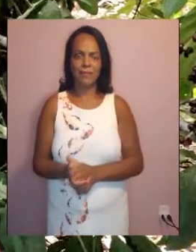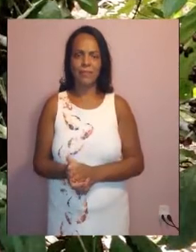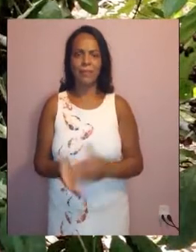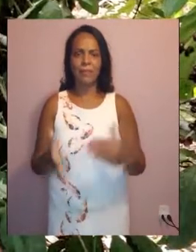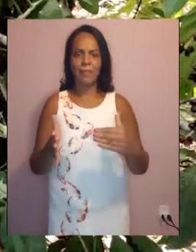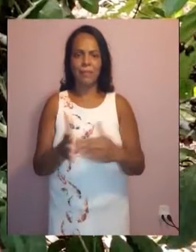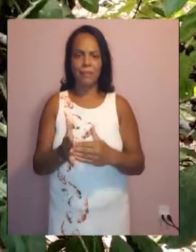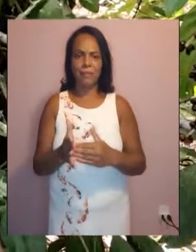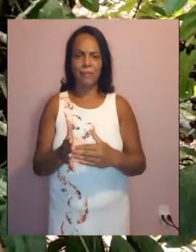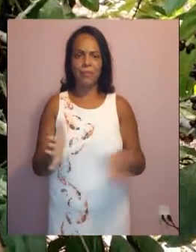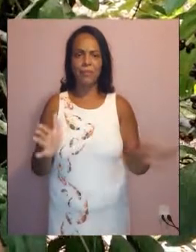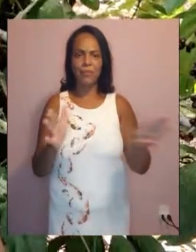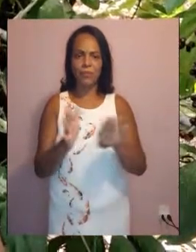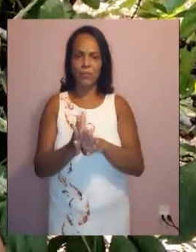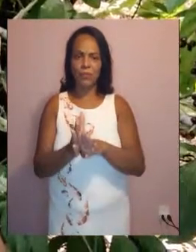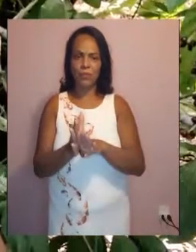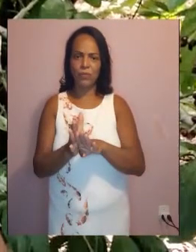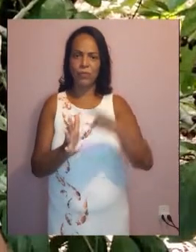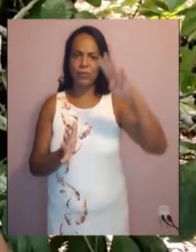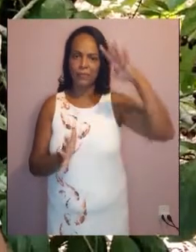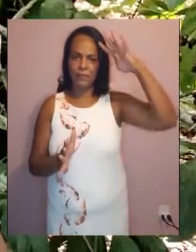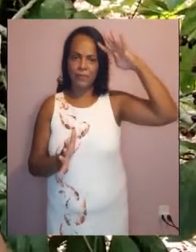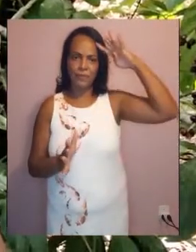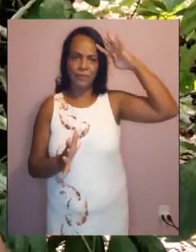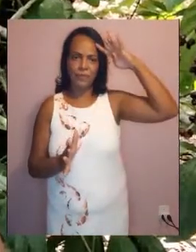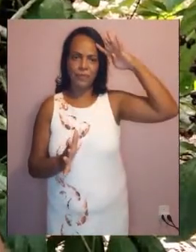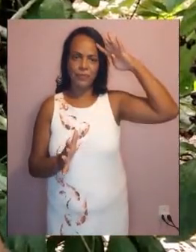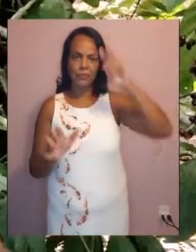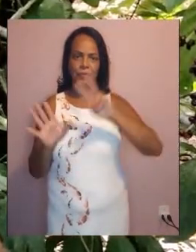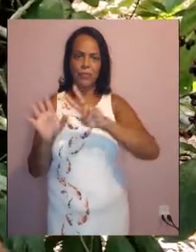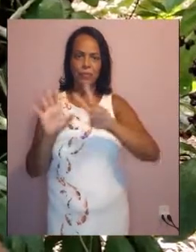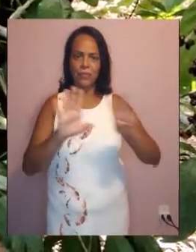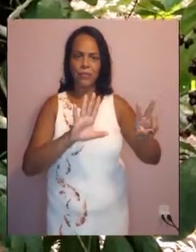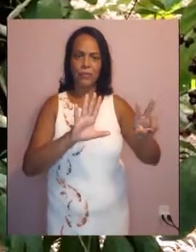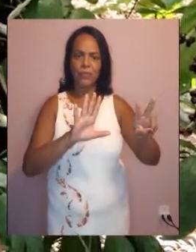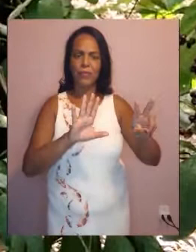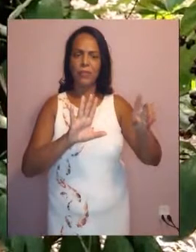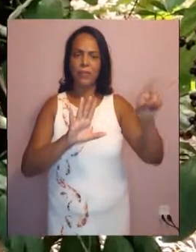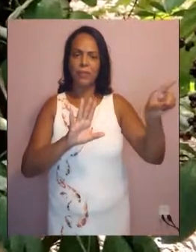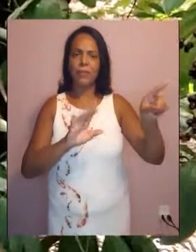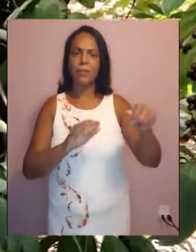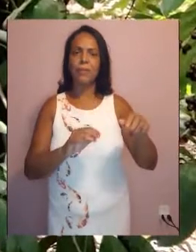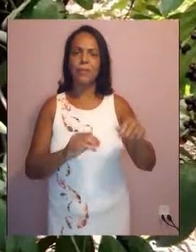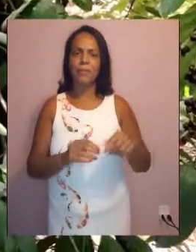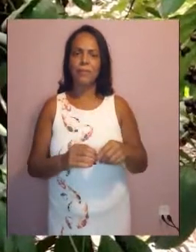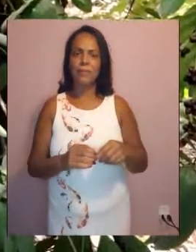o dia, a quarta-feira marcada, um dia